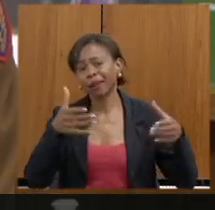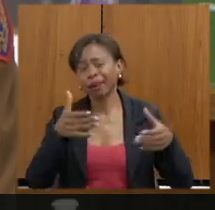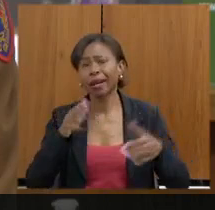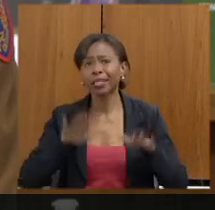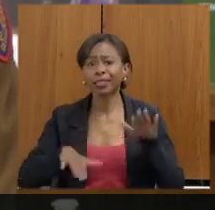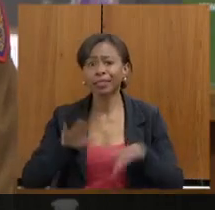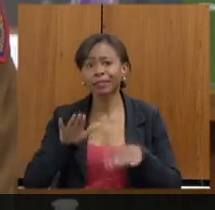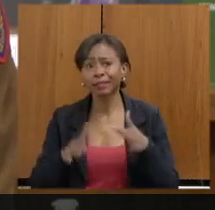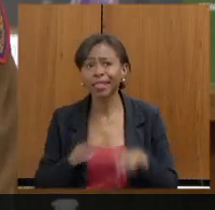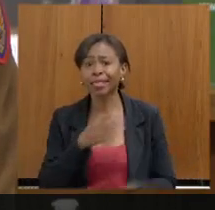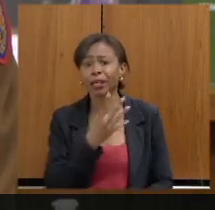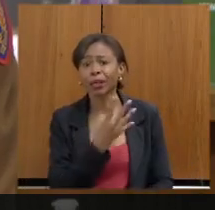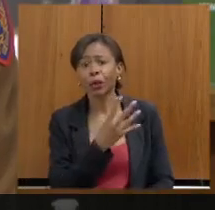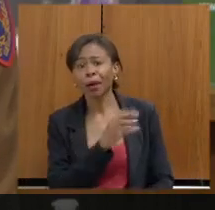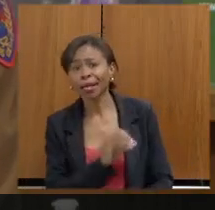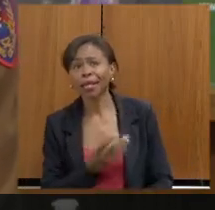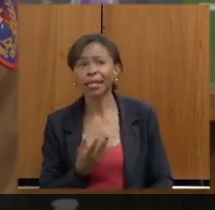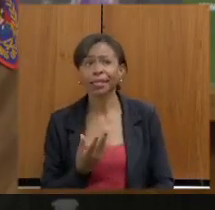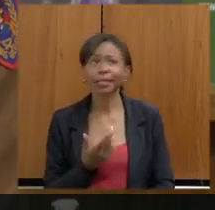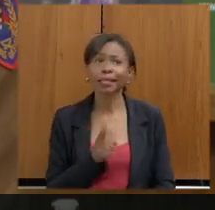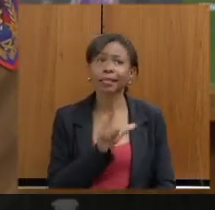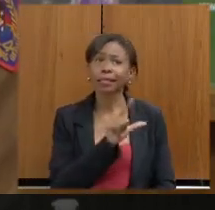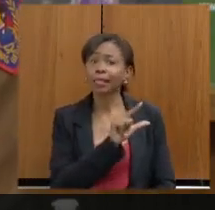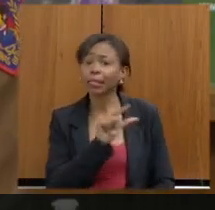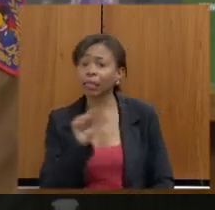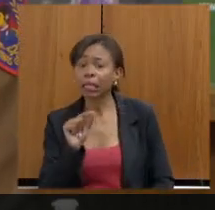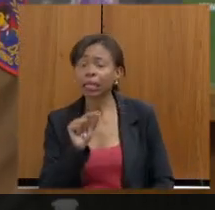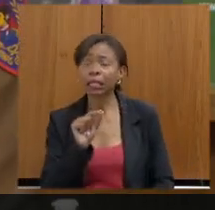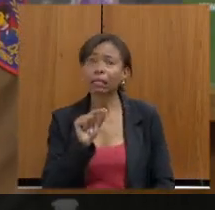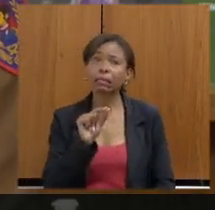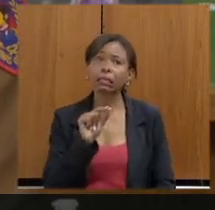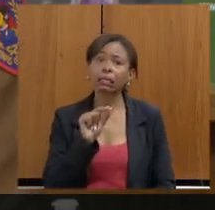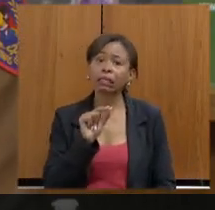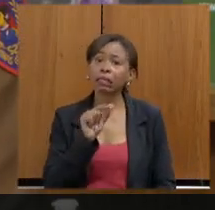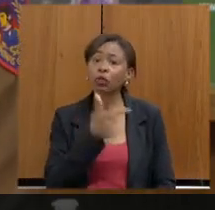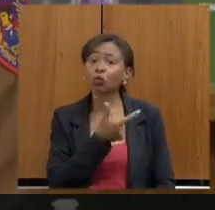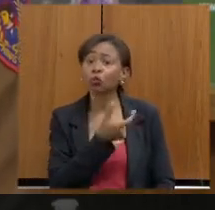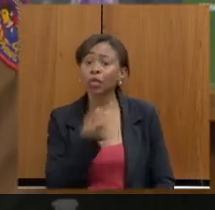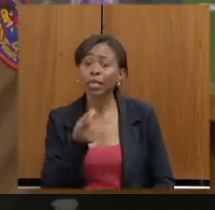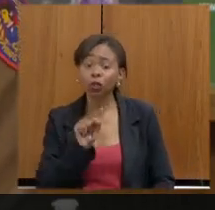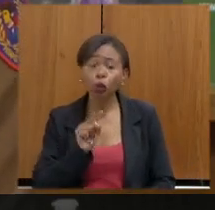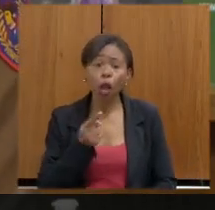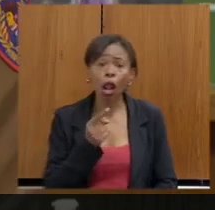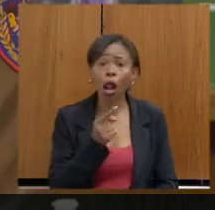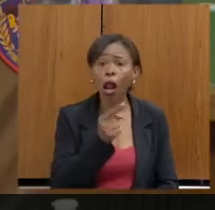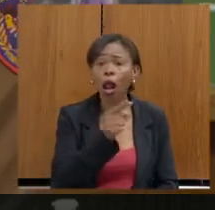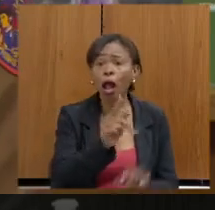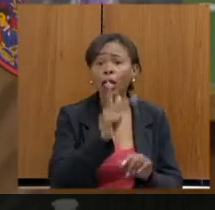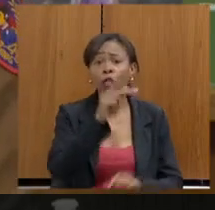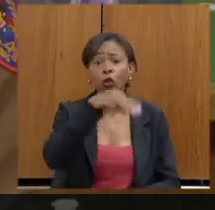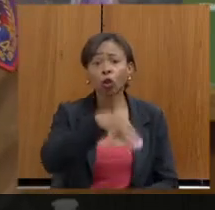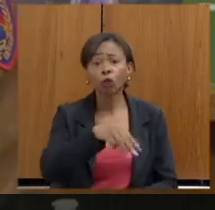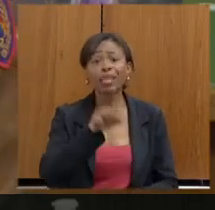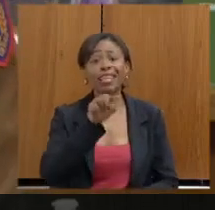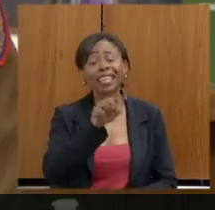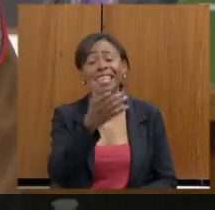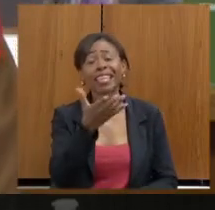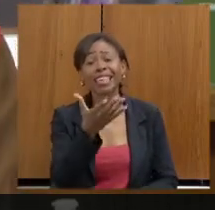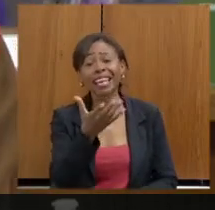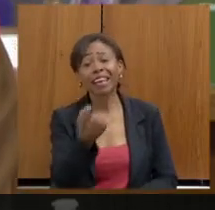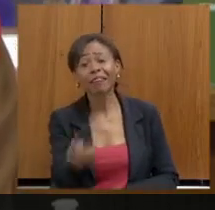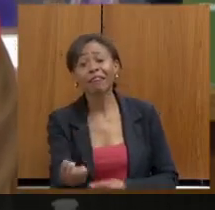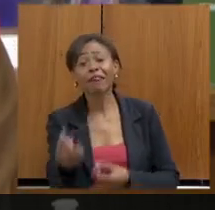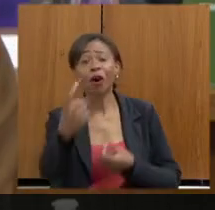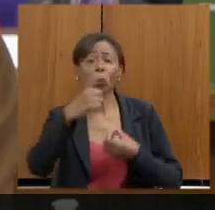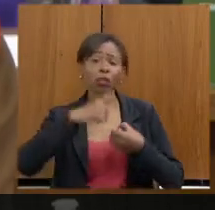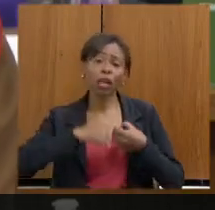40 às vezes é mais 100 200 km ele quer vir para cidade grande mas eu preciso dele no interior então a gente